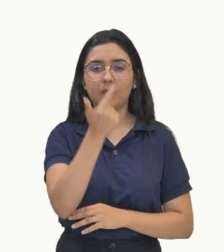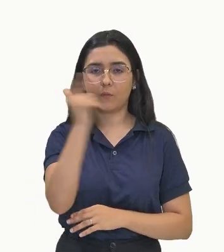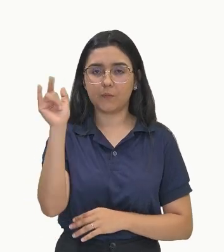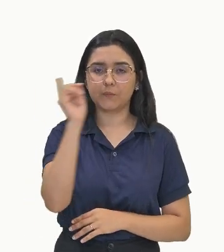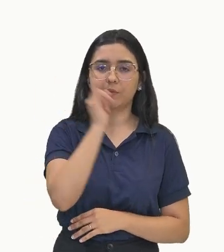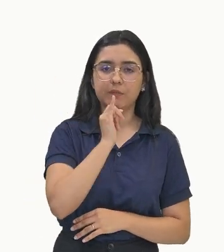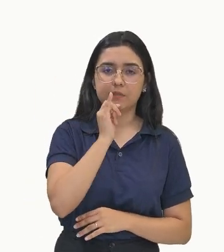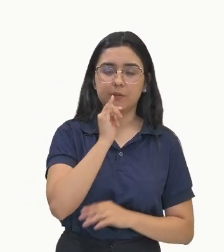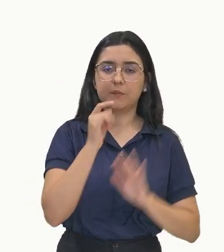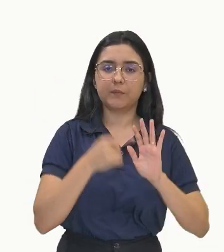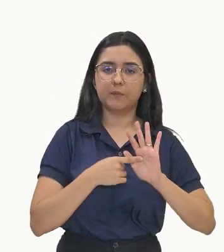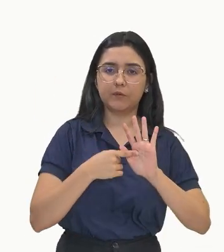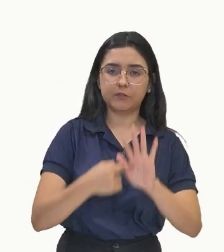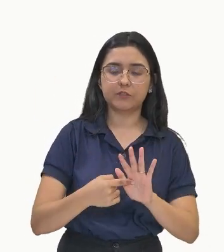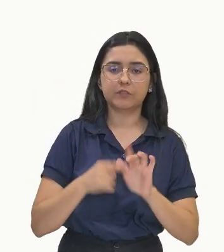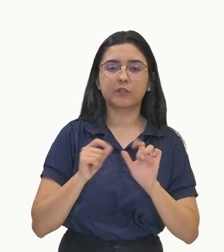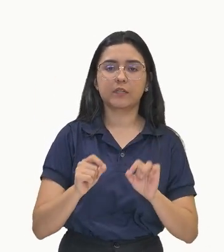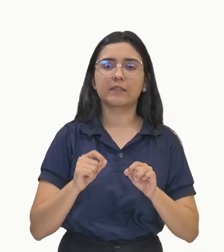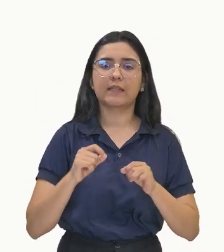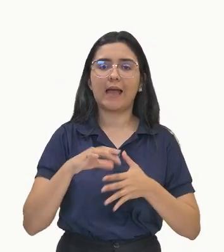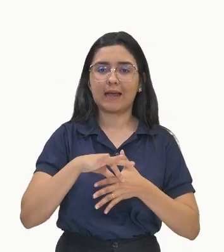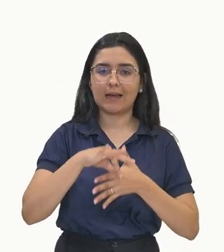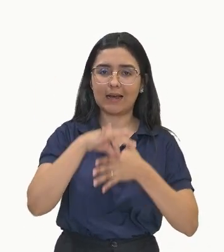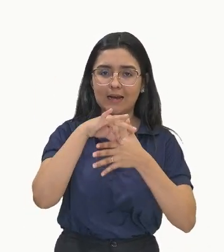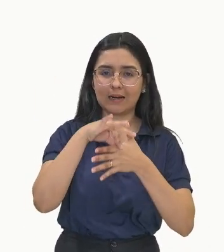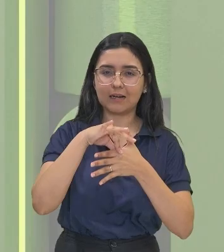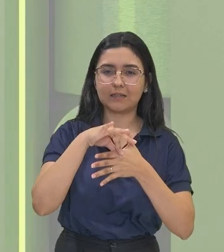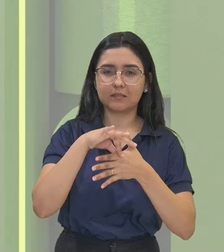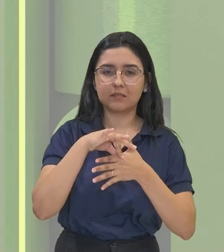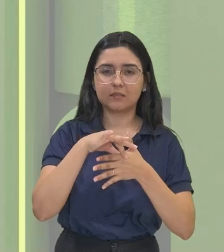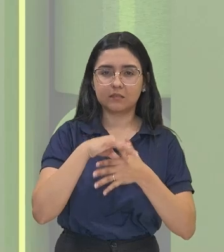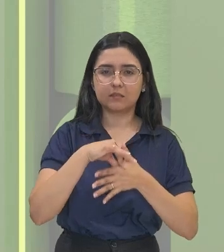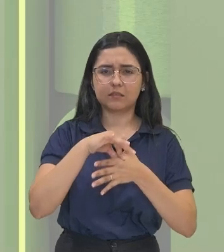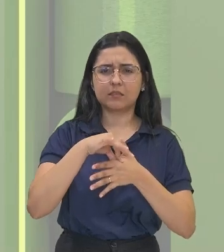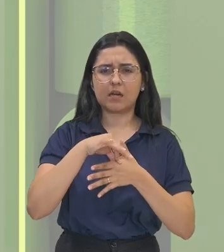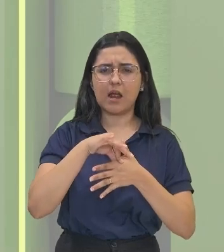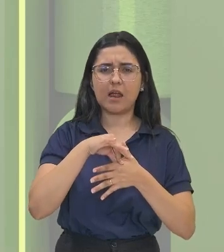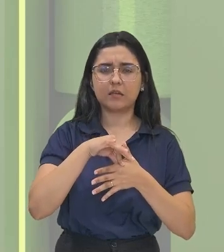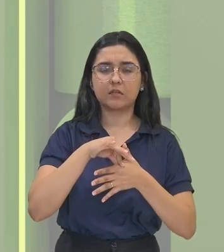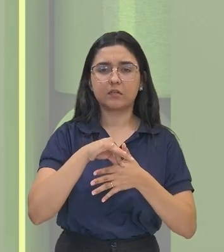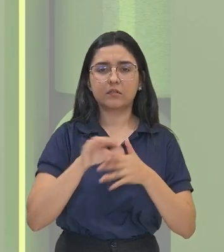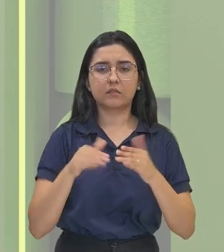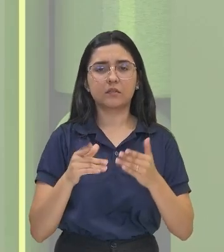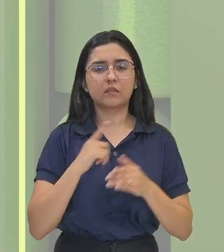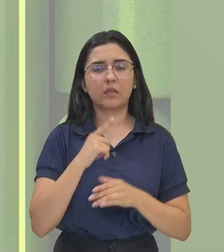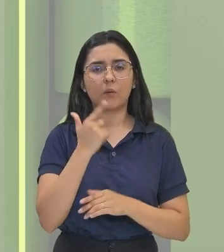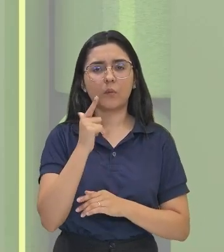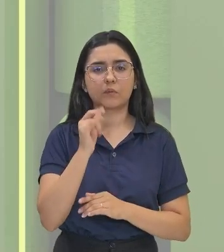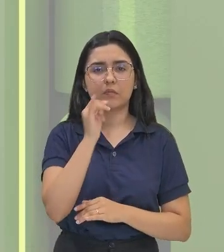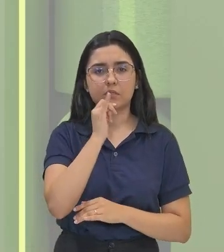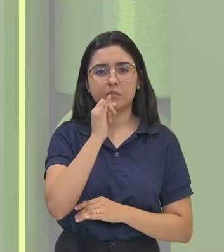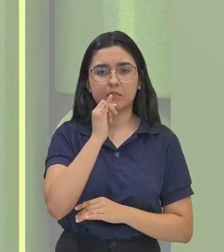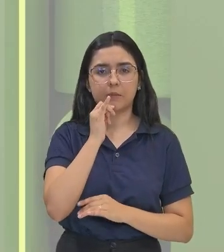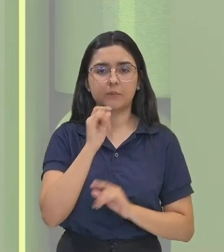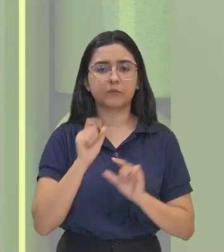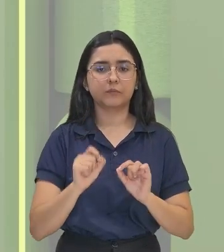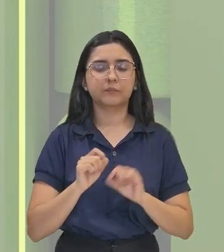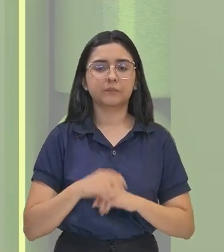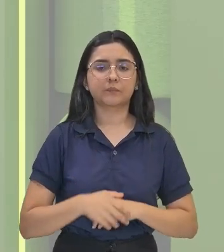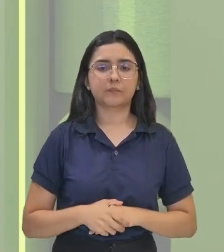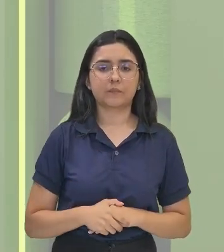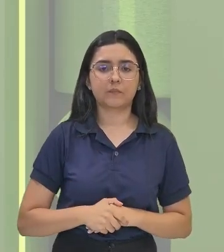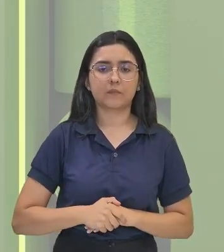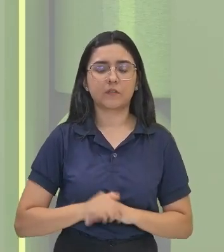que eu mostrei para vocês agora da carne, né? Mas nós temos um outro exemplo que podemos ver aí sobre